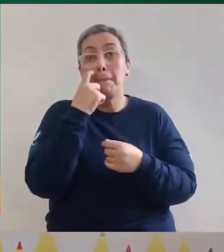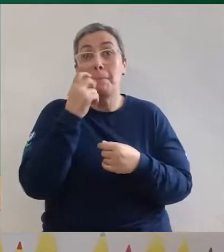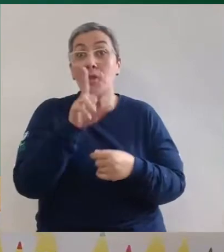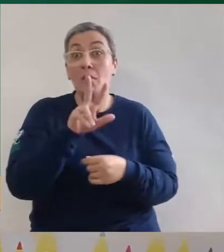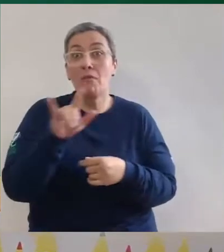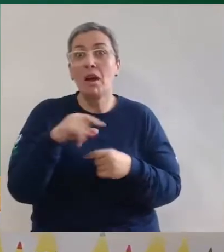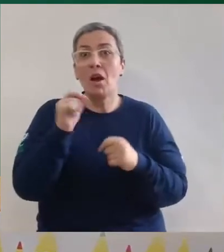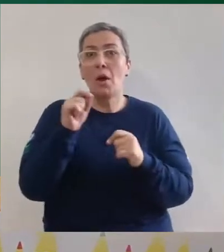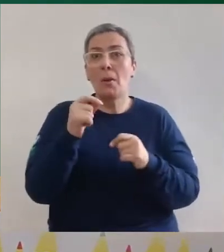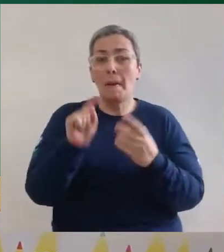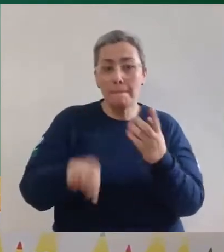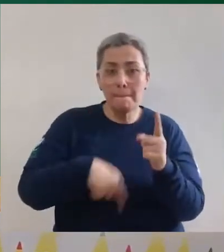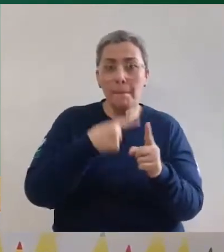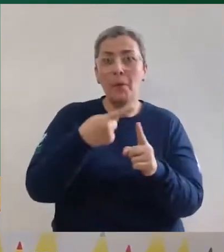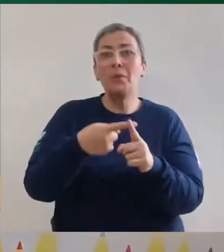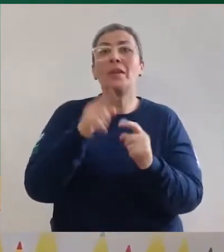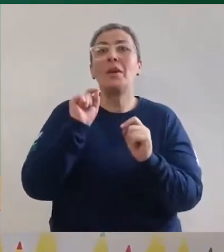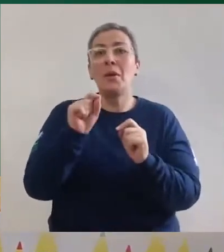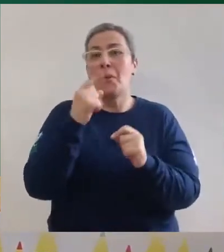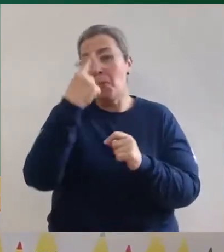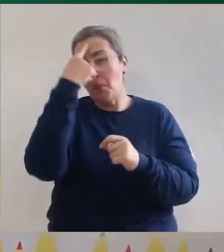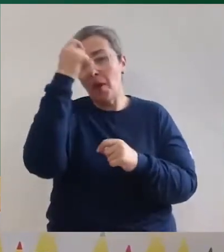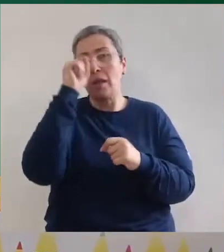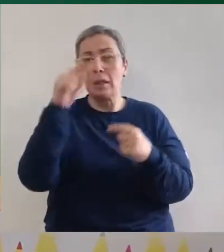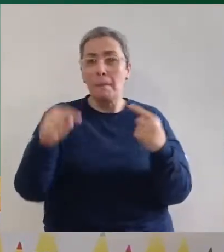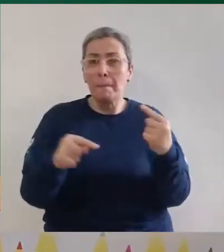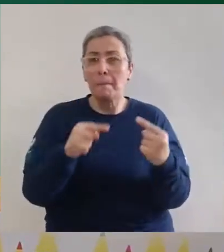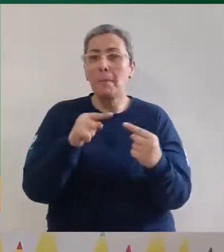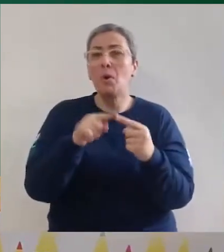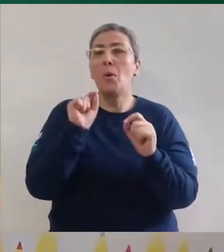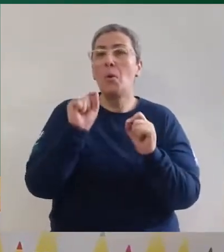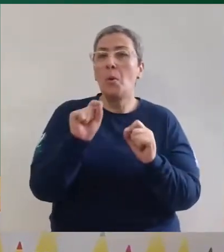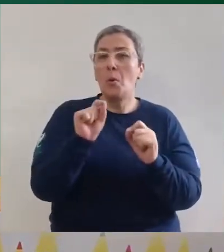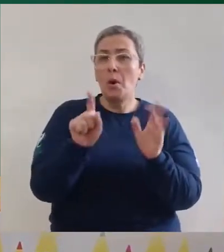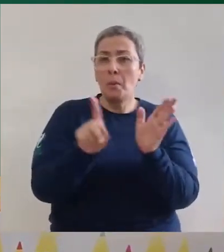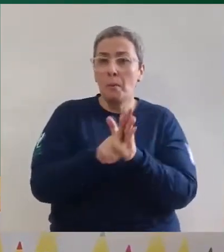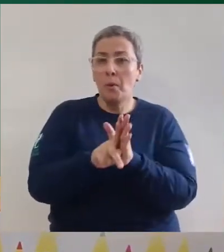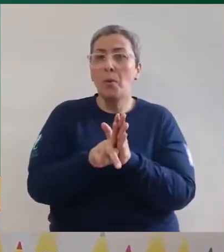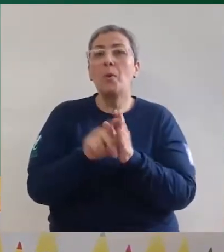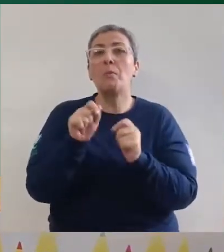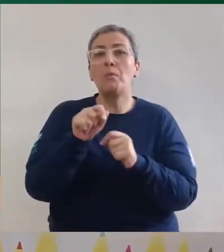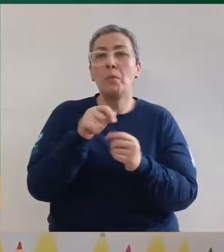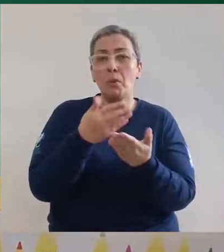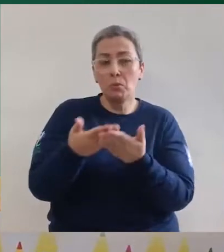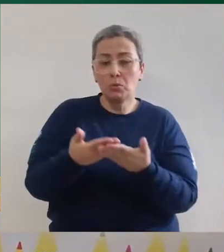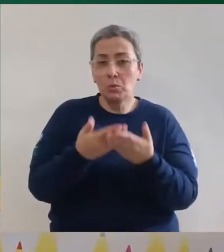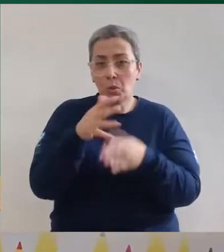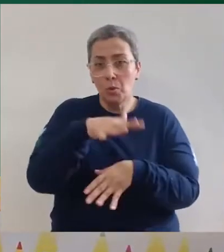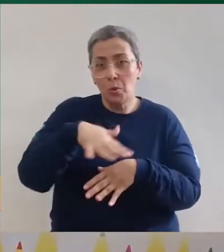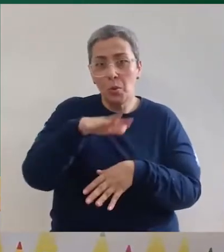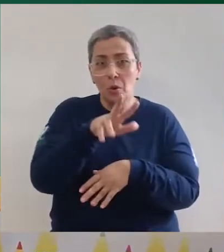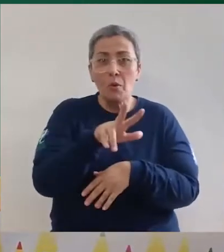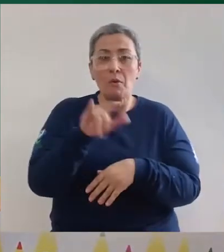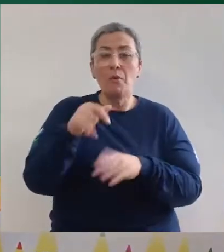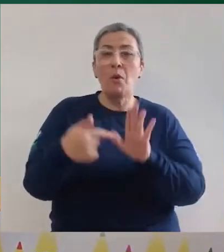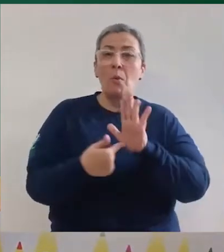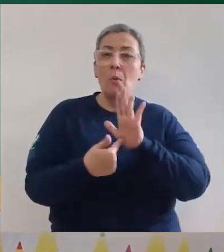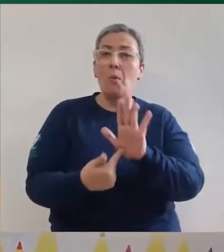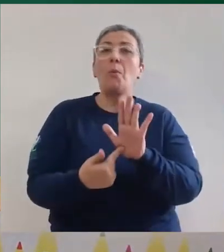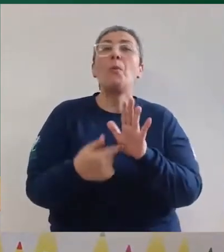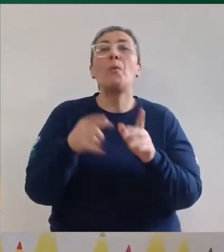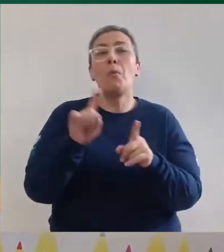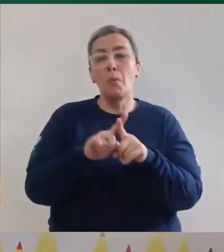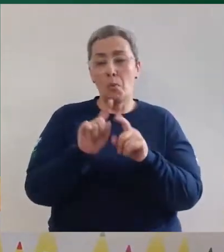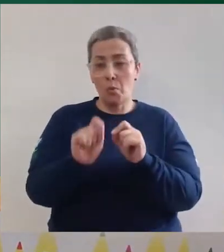pesquisa, nós vamos ampliar essa ideia pensando especificamente no estudo do meio. Então, eu vou